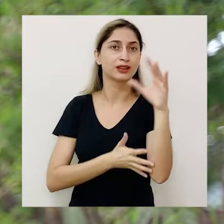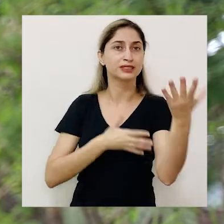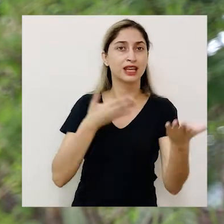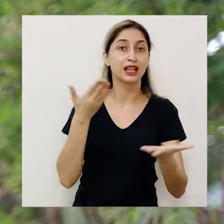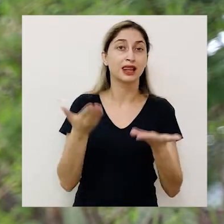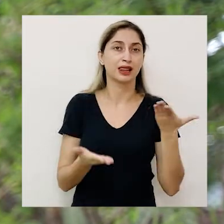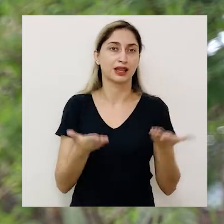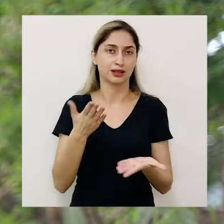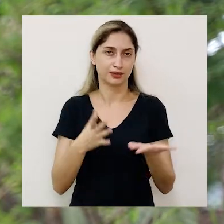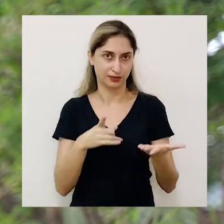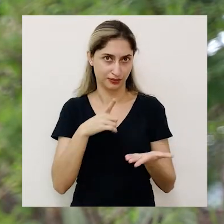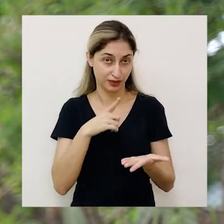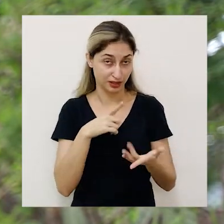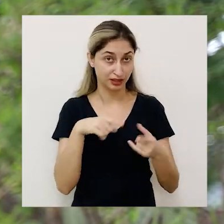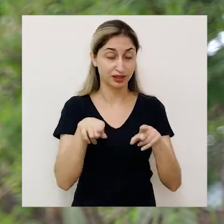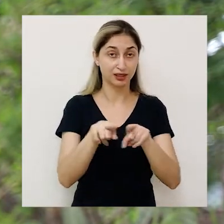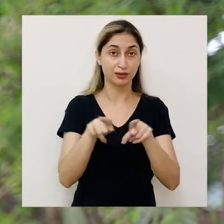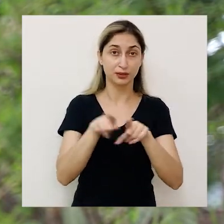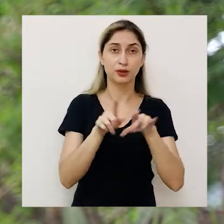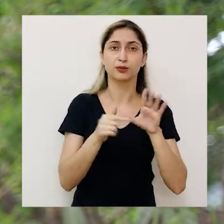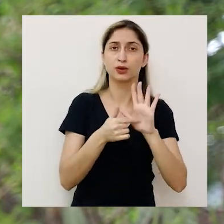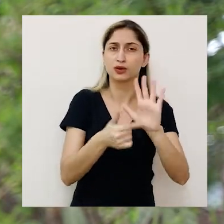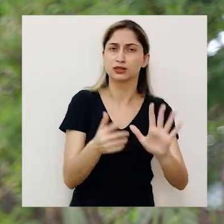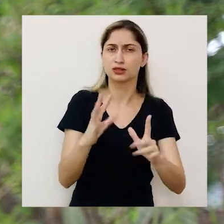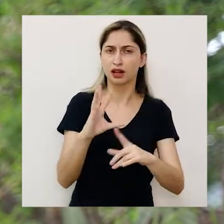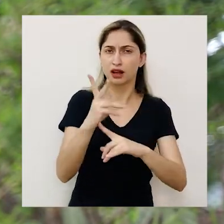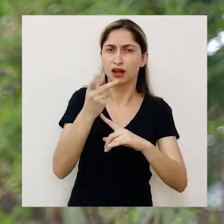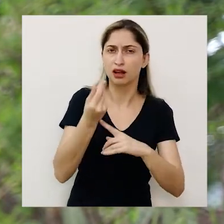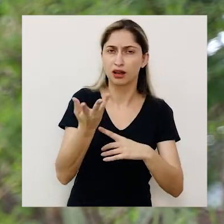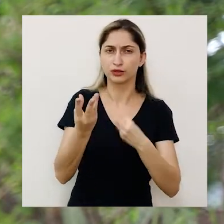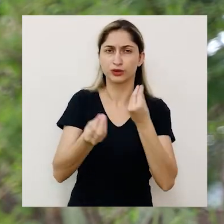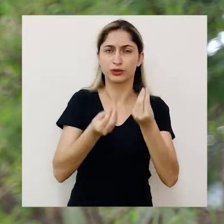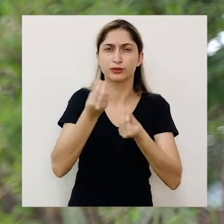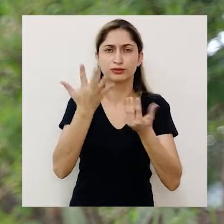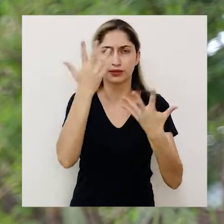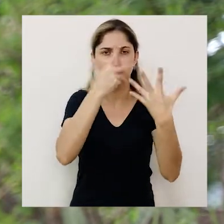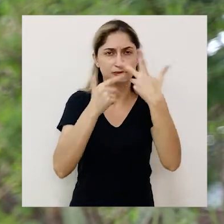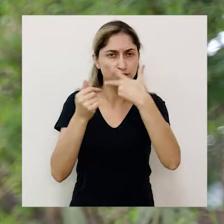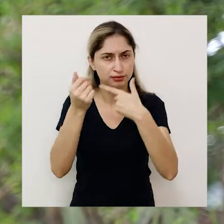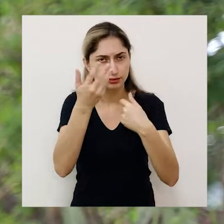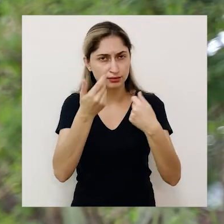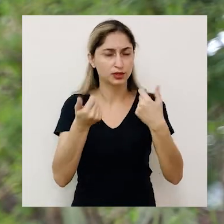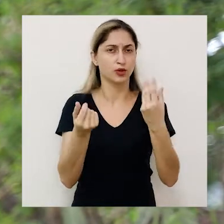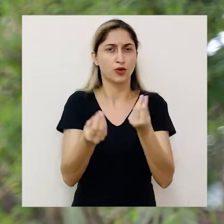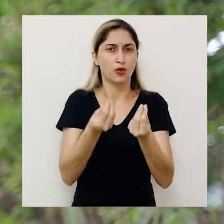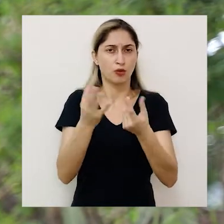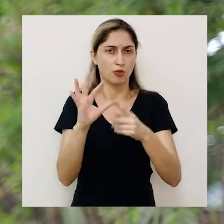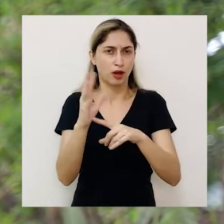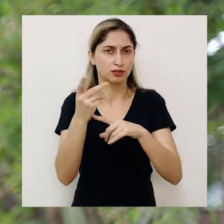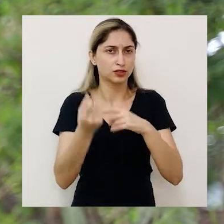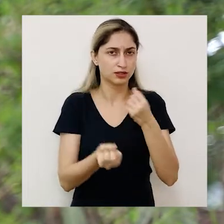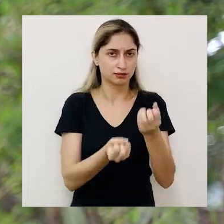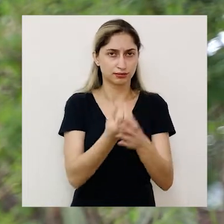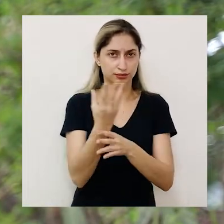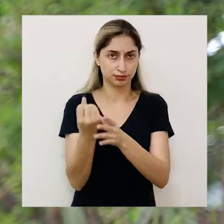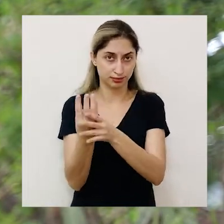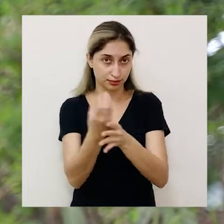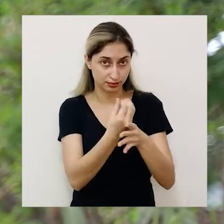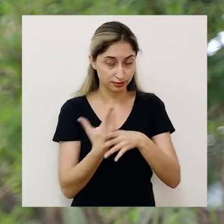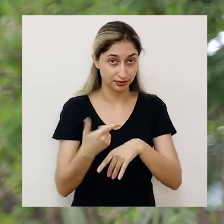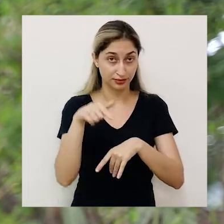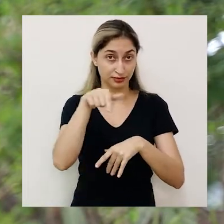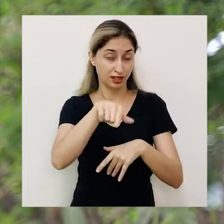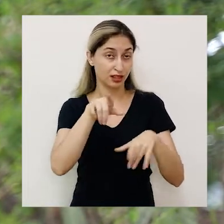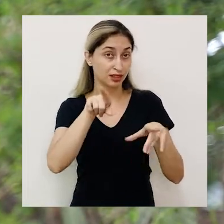arte, esse jardim reflete a concepção estética, artística e a sensibilidade do seu artista criador.